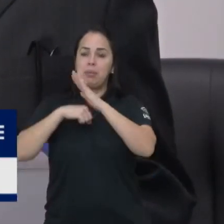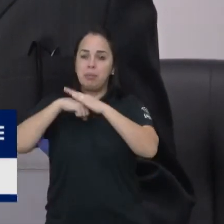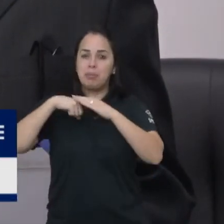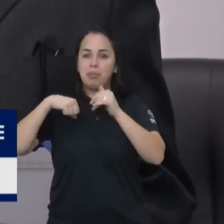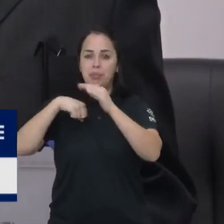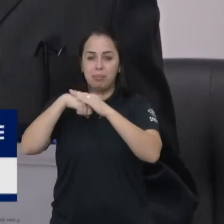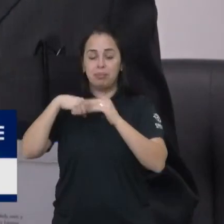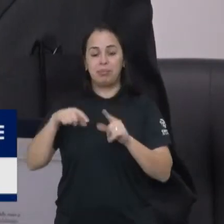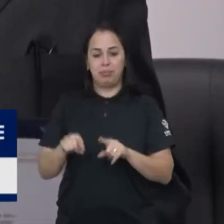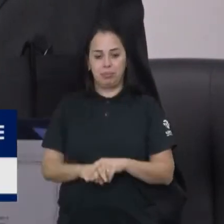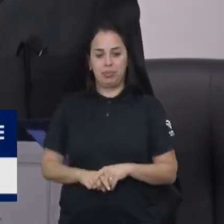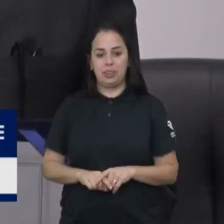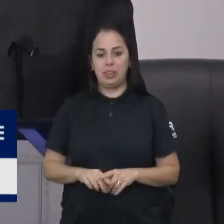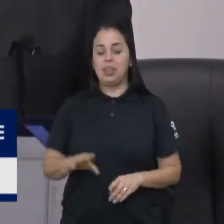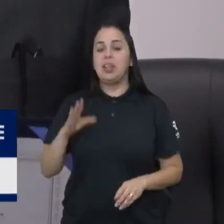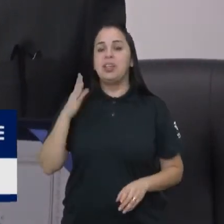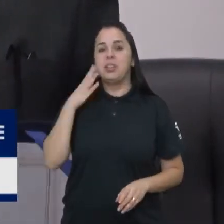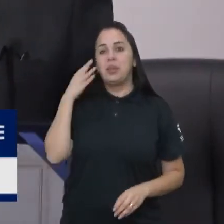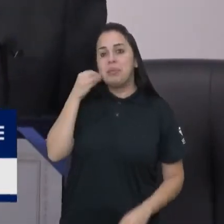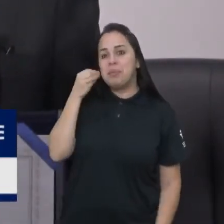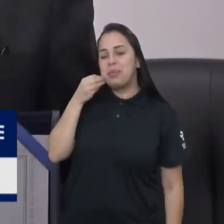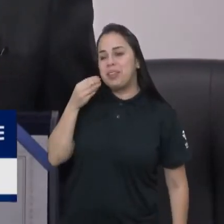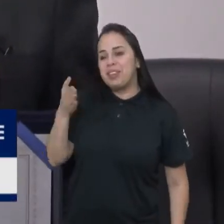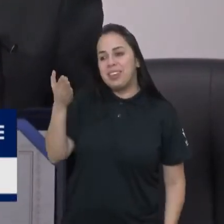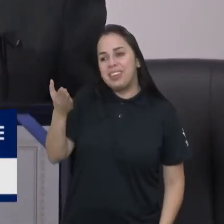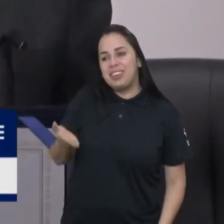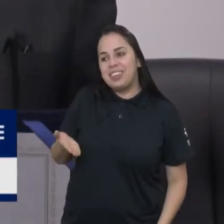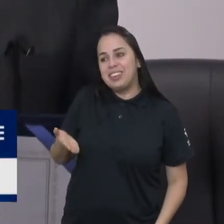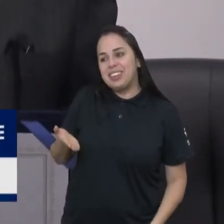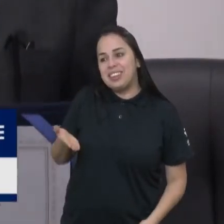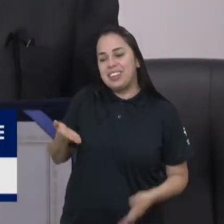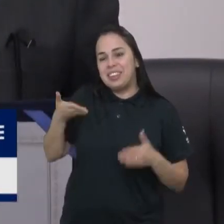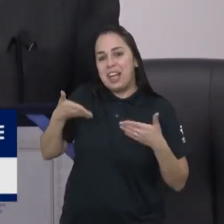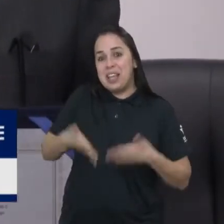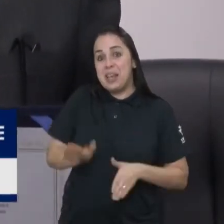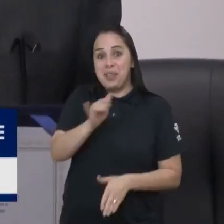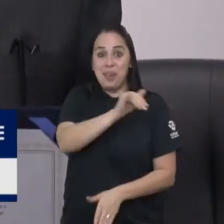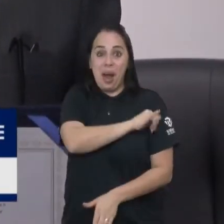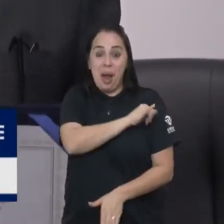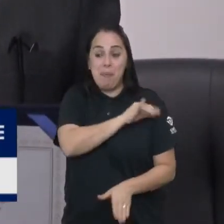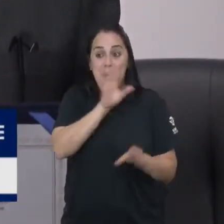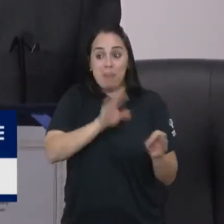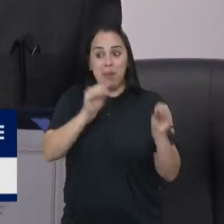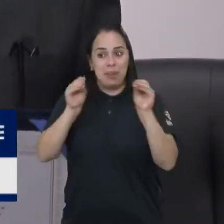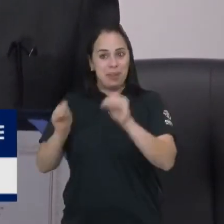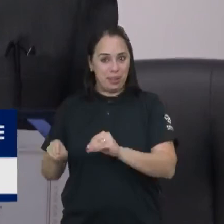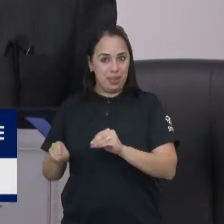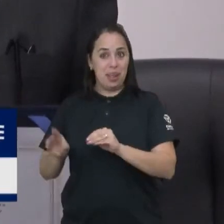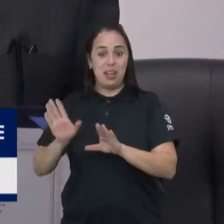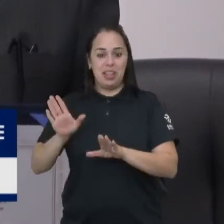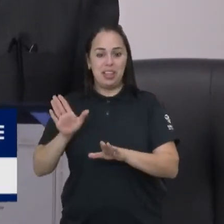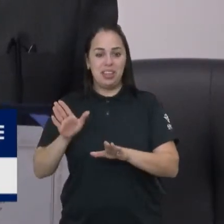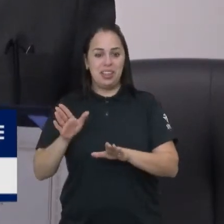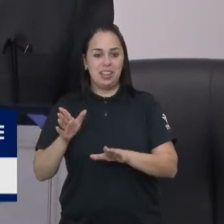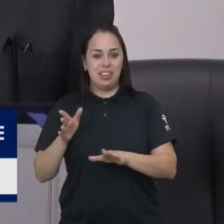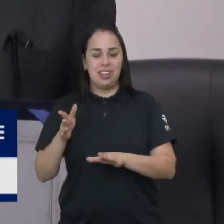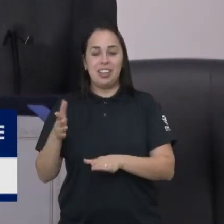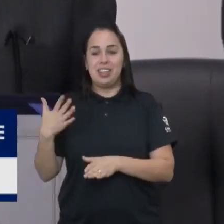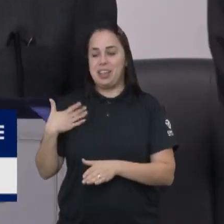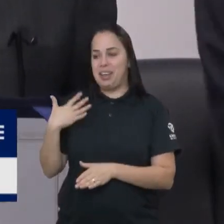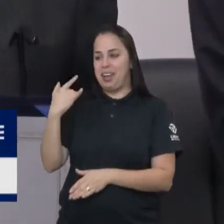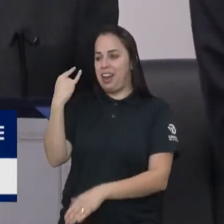E eu tive a oportunidade de ter um carioca que veio para cá, conquistou o coração de uma jovem,